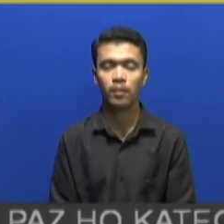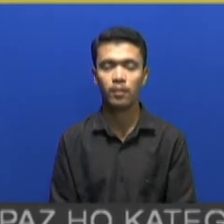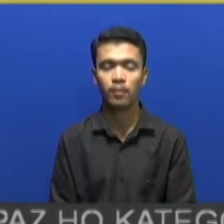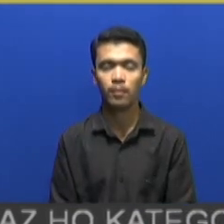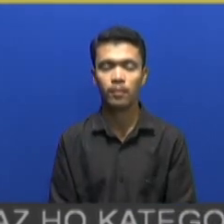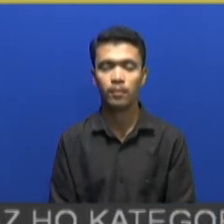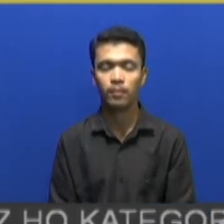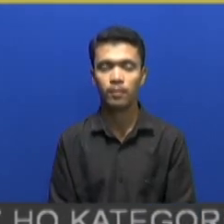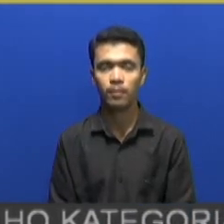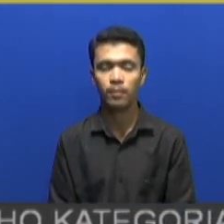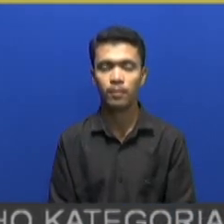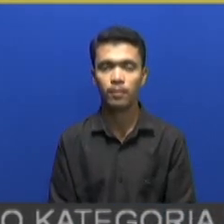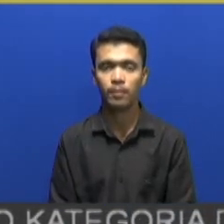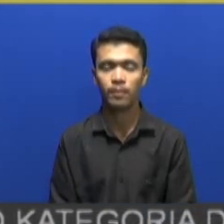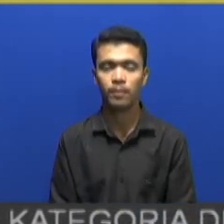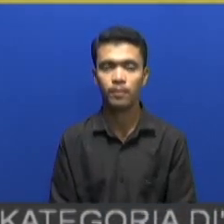tomba serviço nyandi.